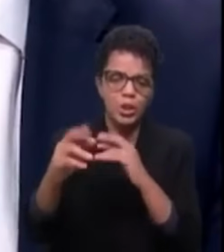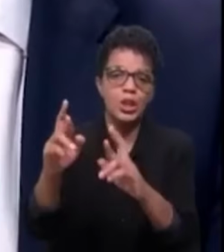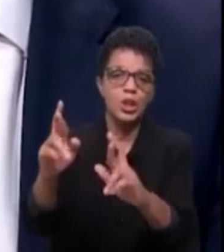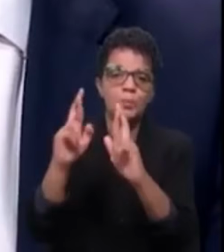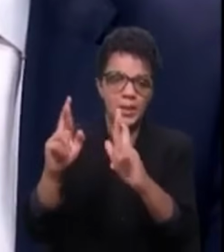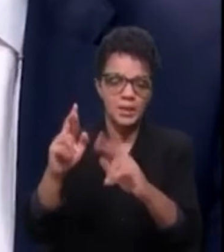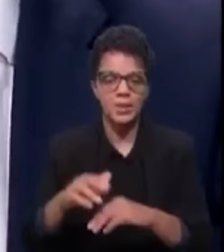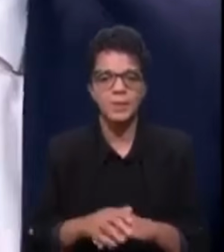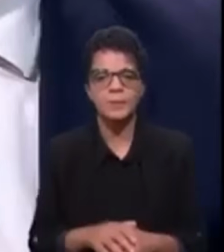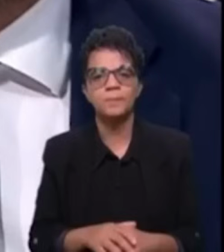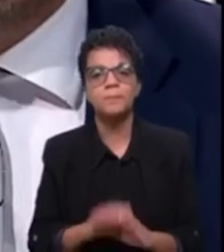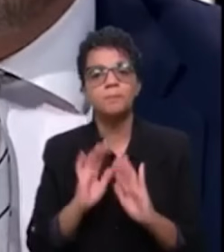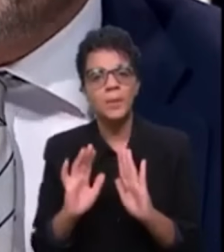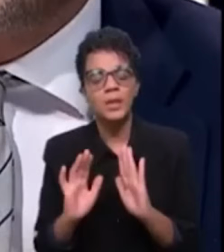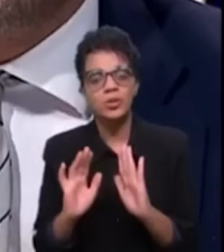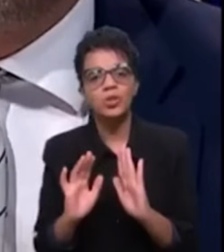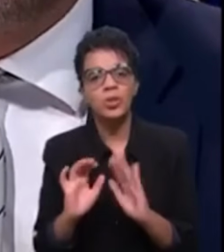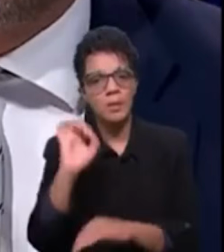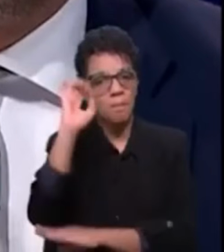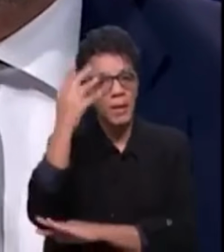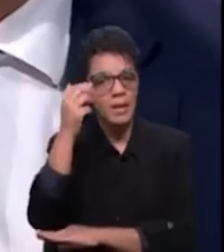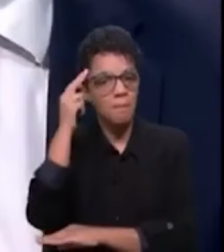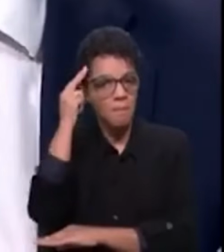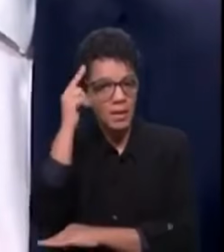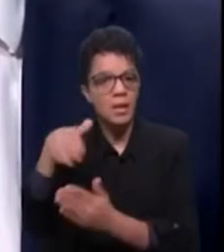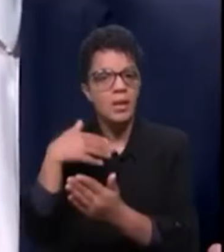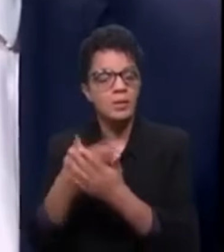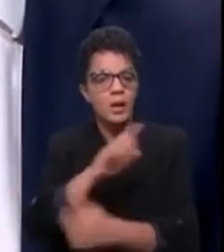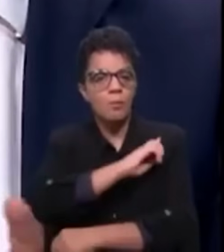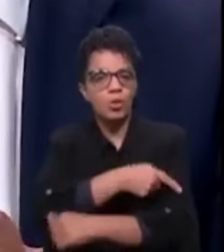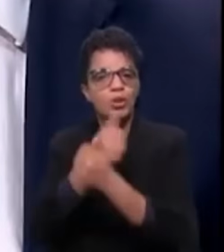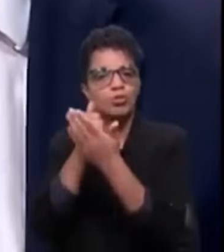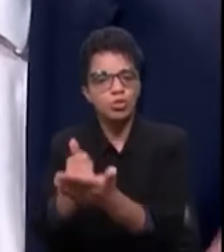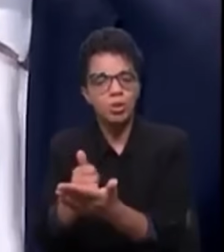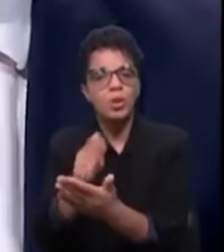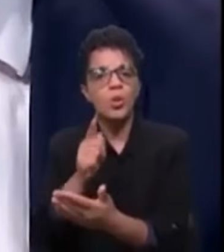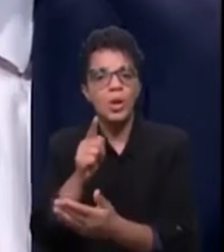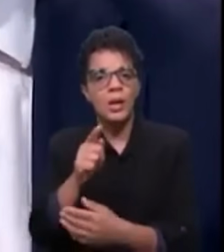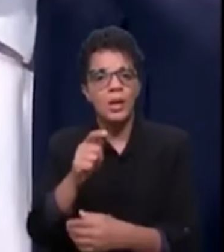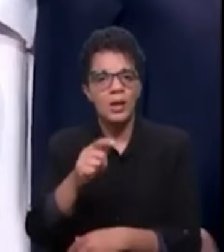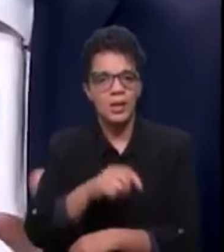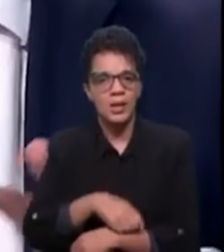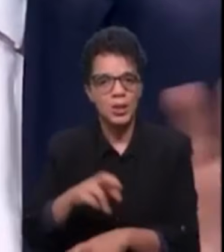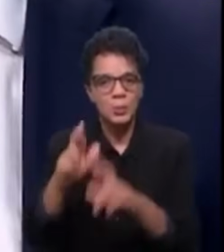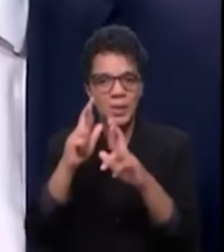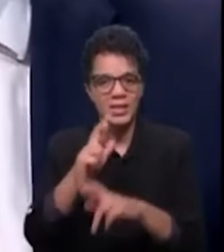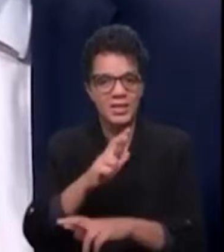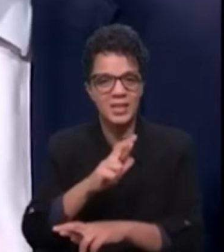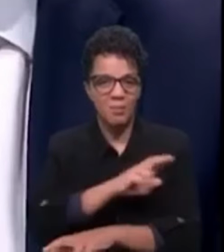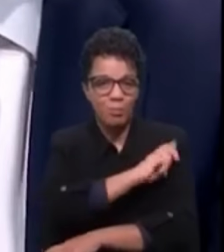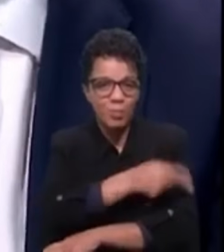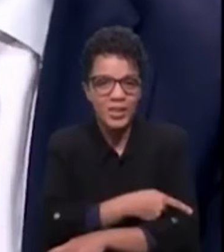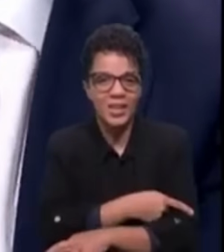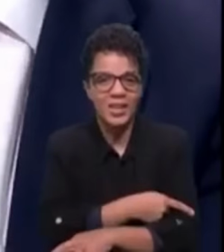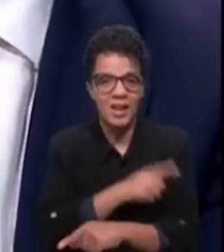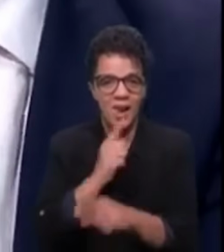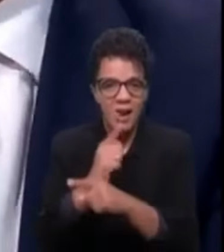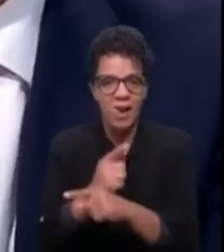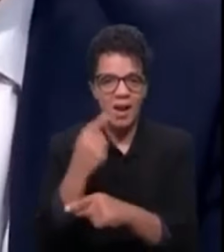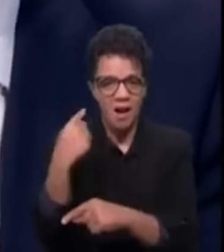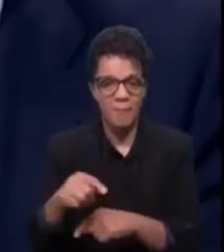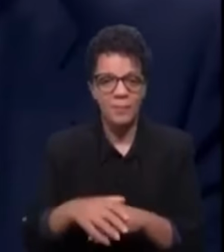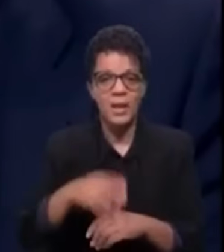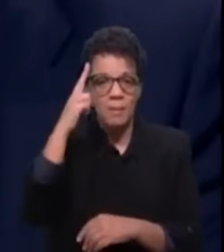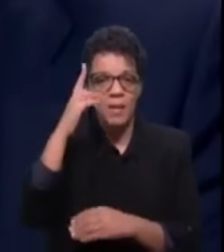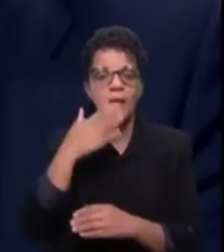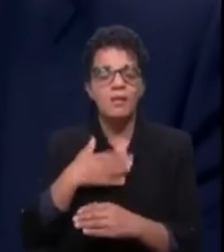Esperança mas ali é s pano na madeira para sustentar o poder Qual é a esperança Esperança dos tachos dos lugares não perder o poder de qualquer maneira e a Madeira